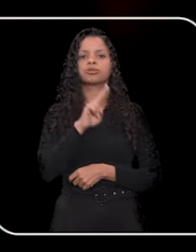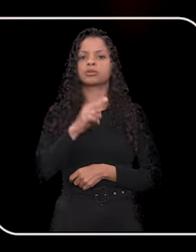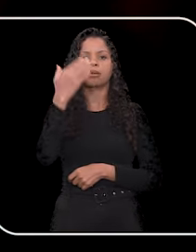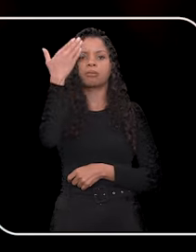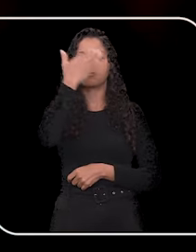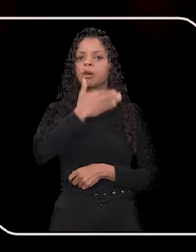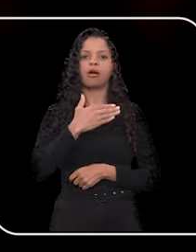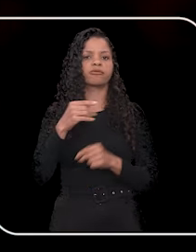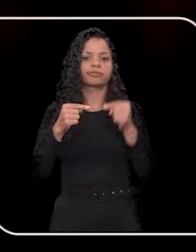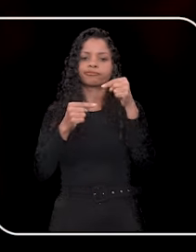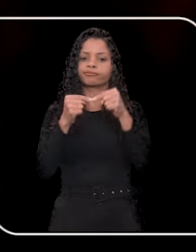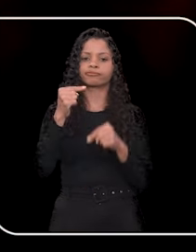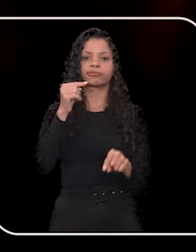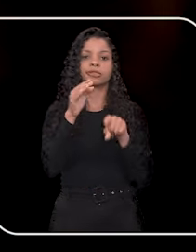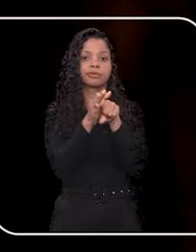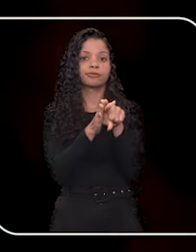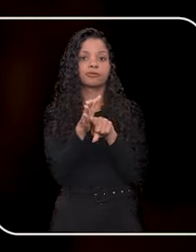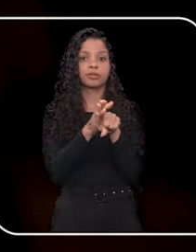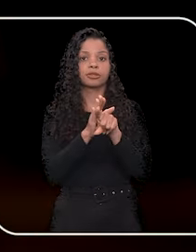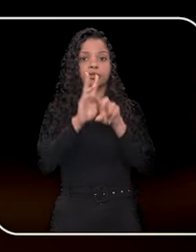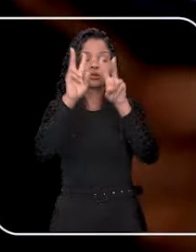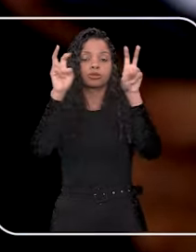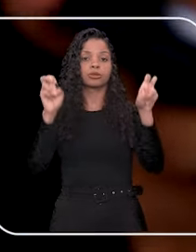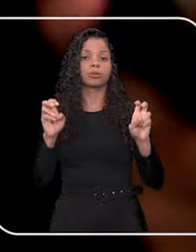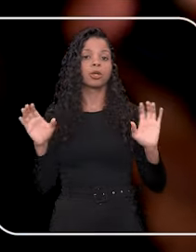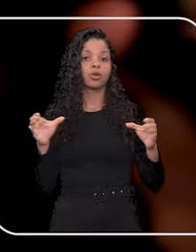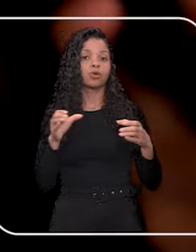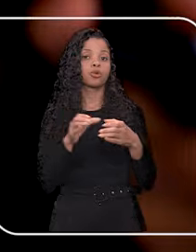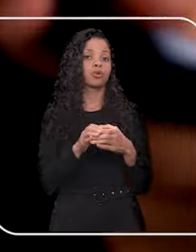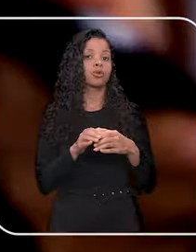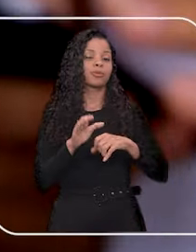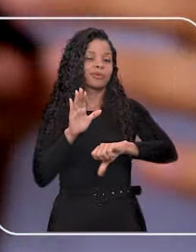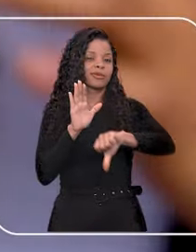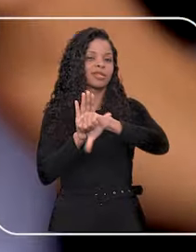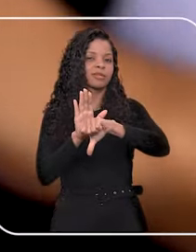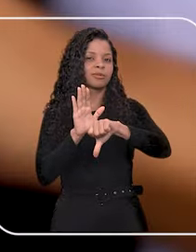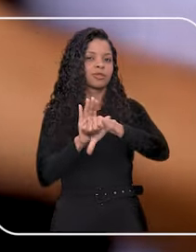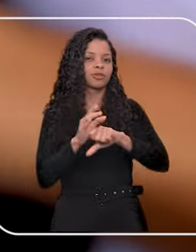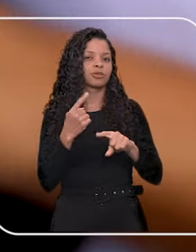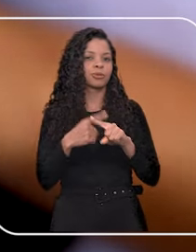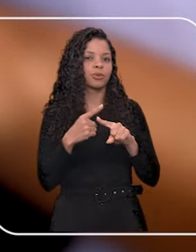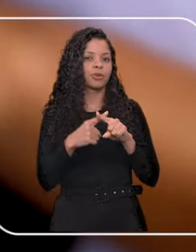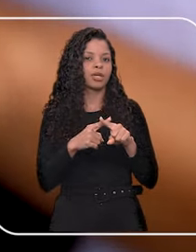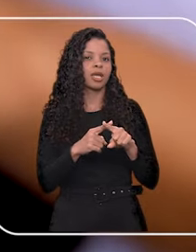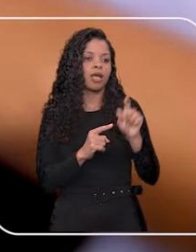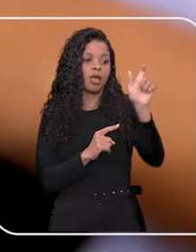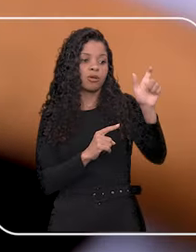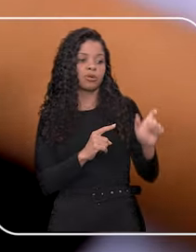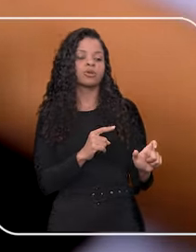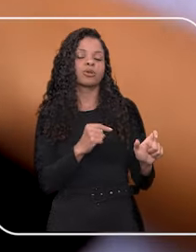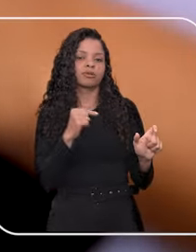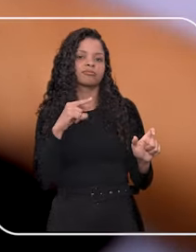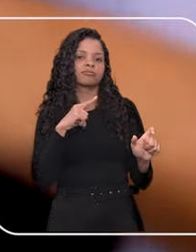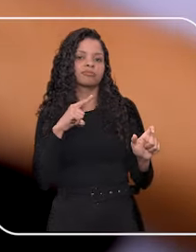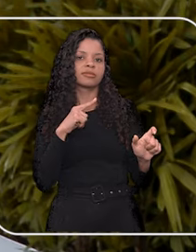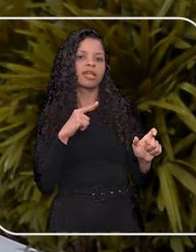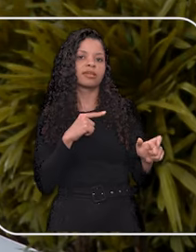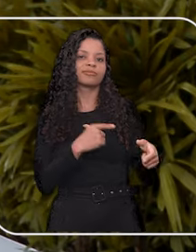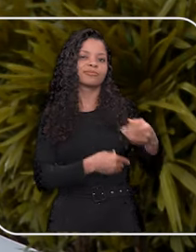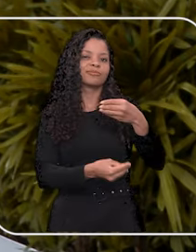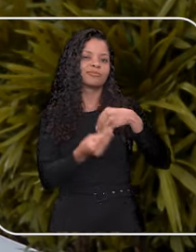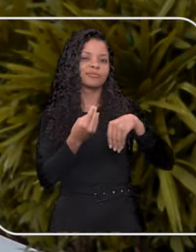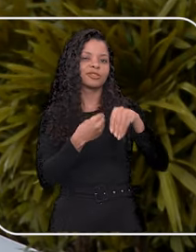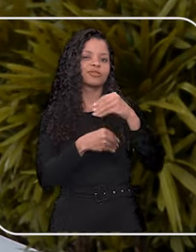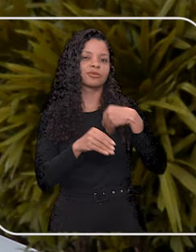poderiam ser usados como prova na investigação sobre uma organização criminosa com a qual o dono do aparelho estaria envolvido